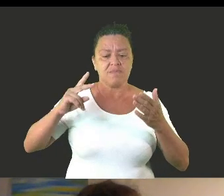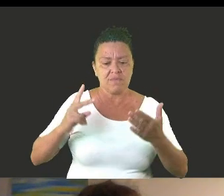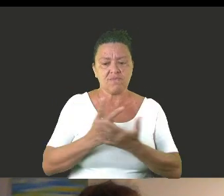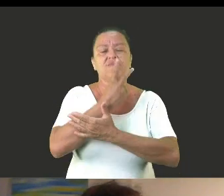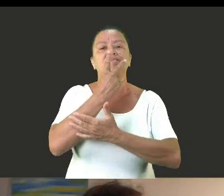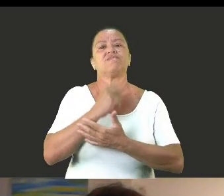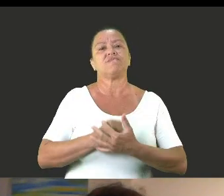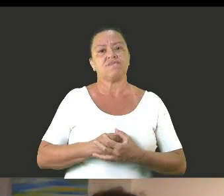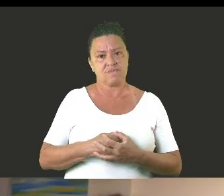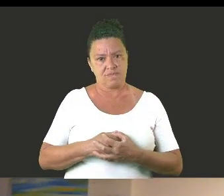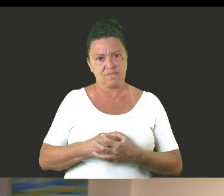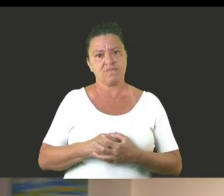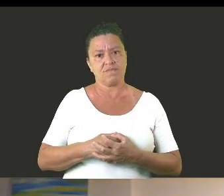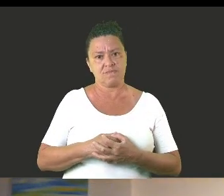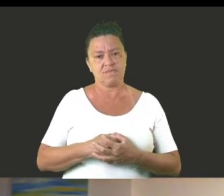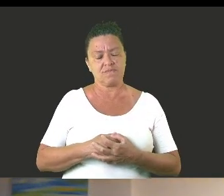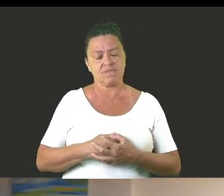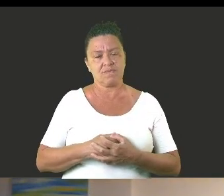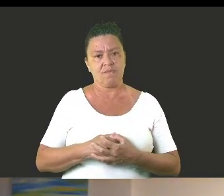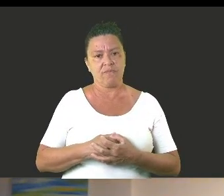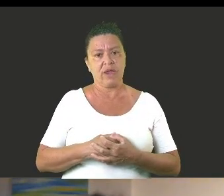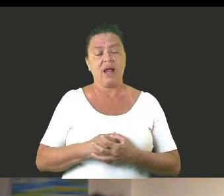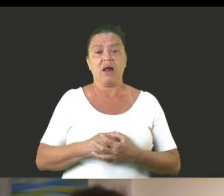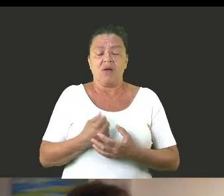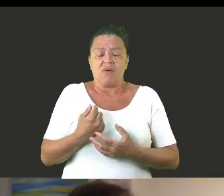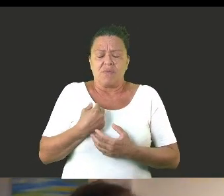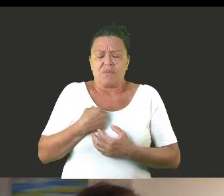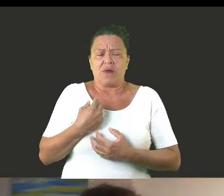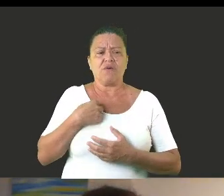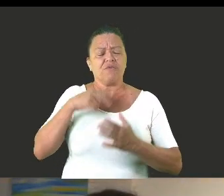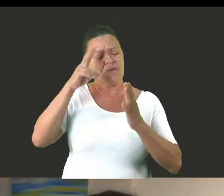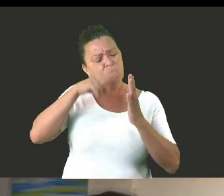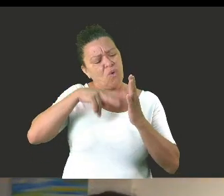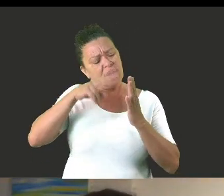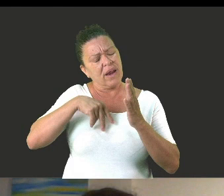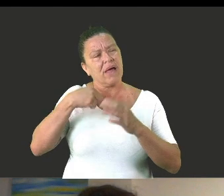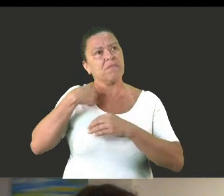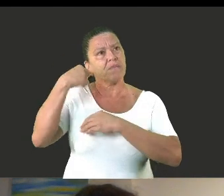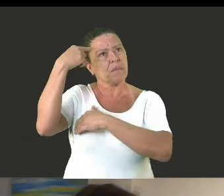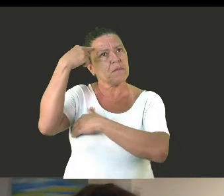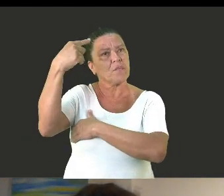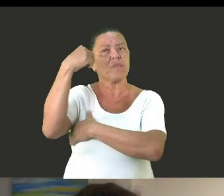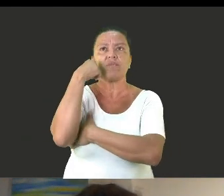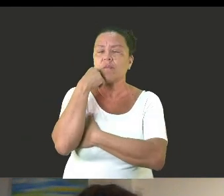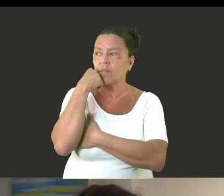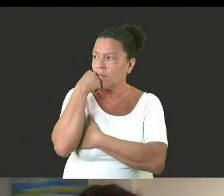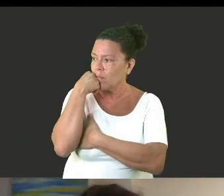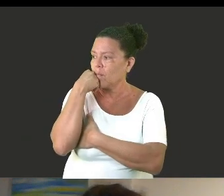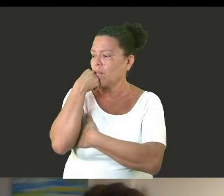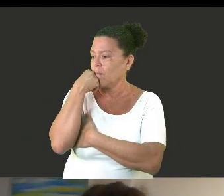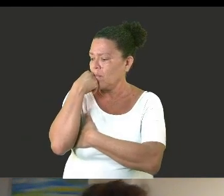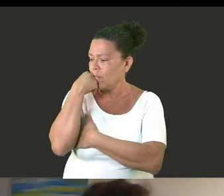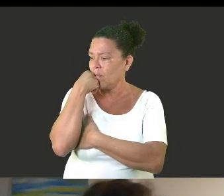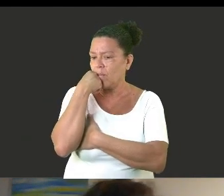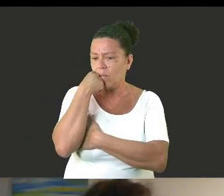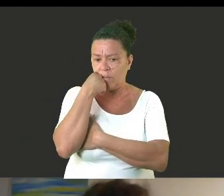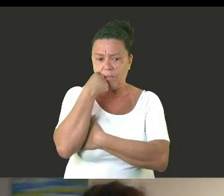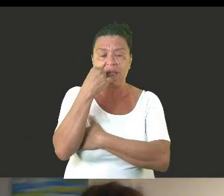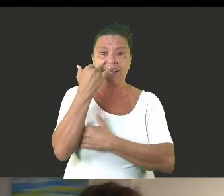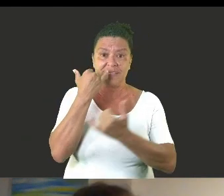realização. Então, quando eu fico lendo essas coisas, quando eu pego